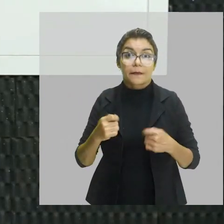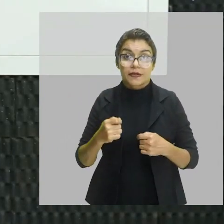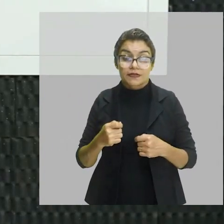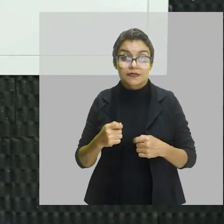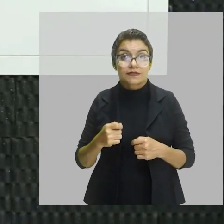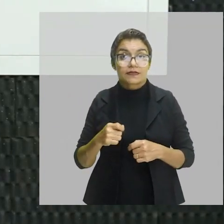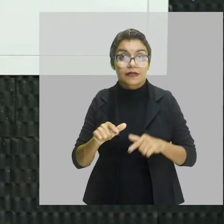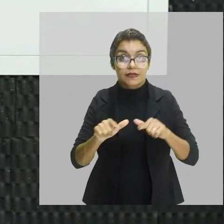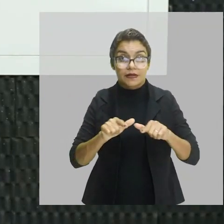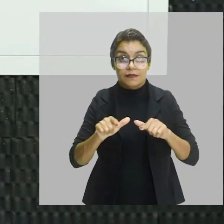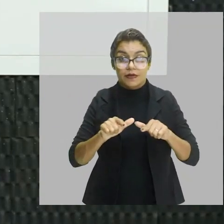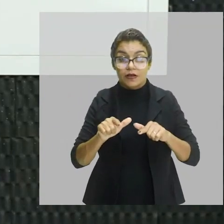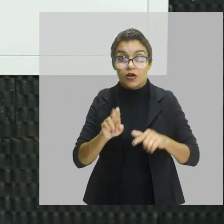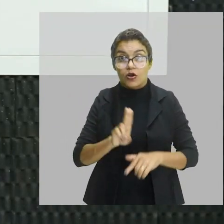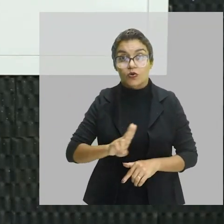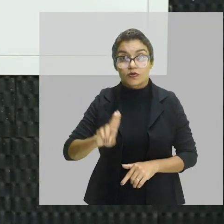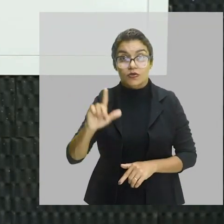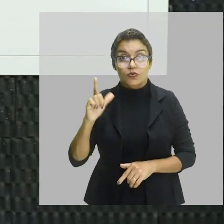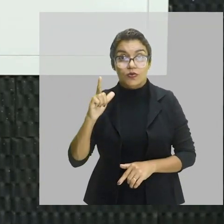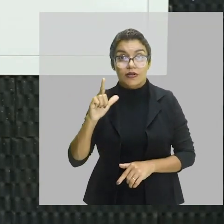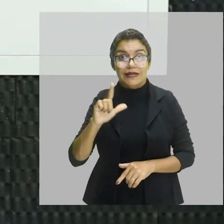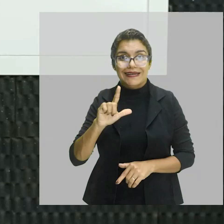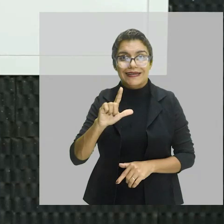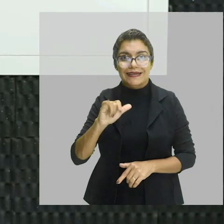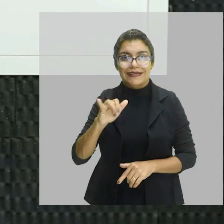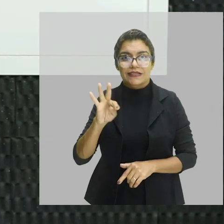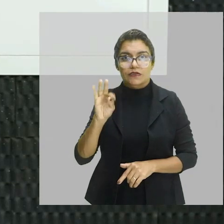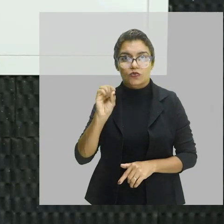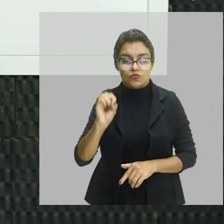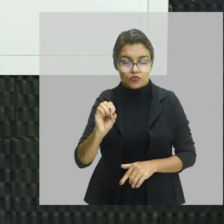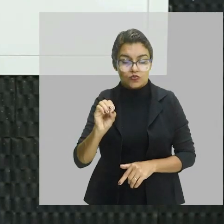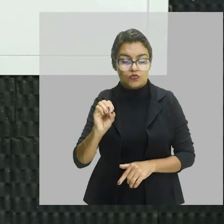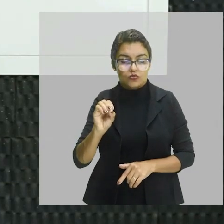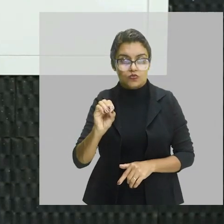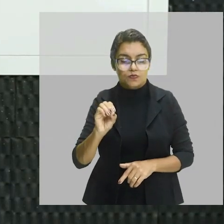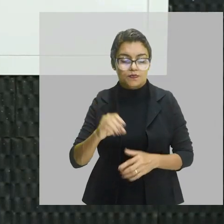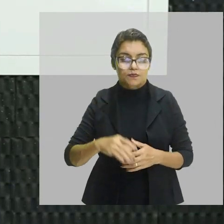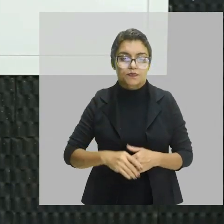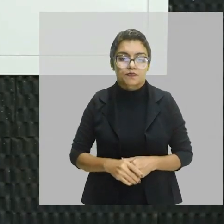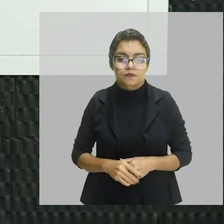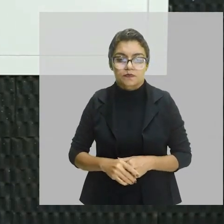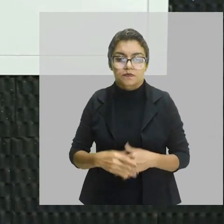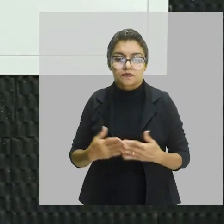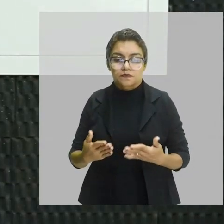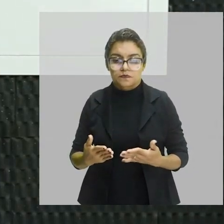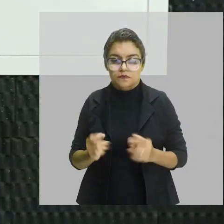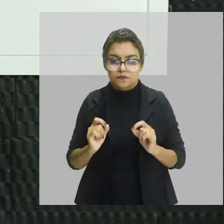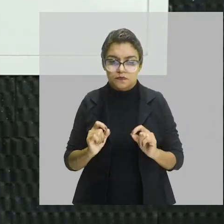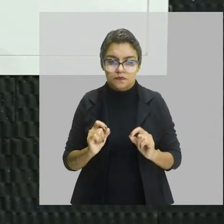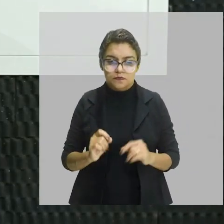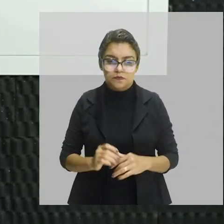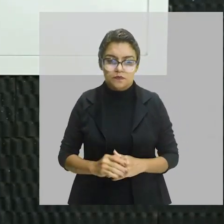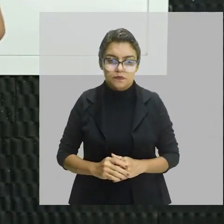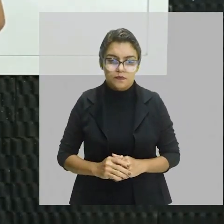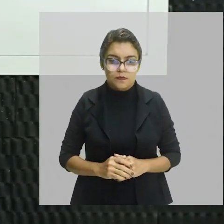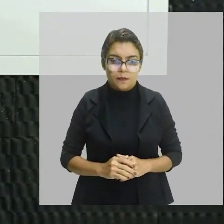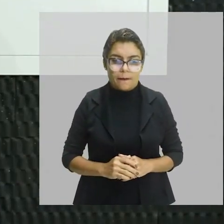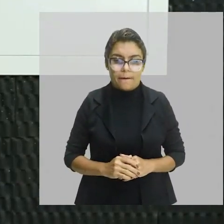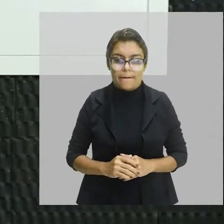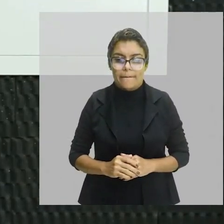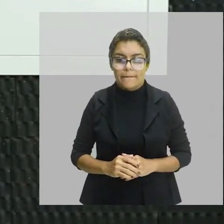isso em litros no final, certo? Porque ele pede lá em litros, né? Então vamos lá.